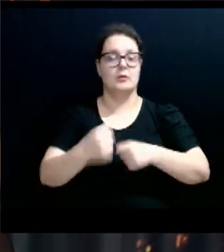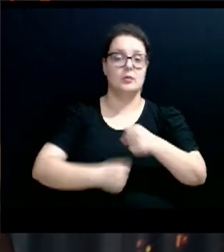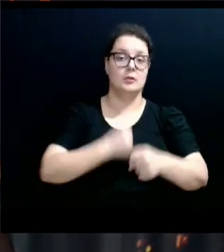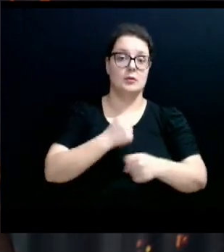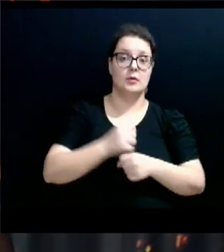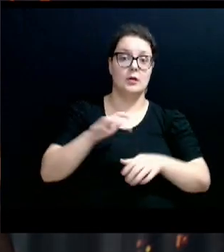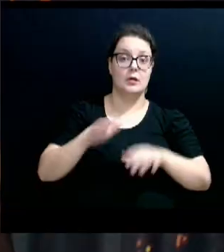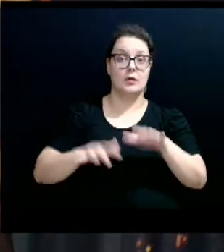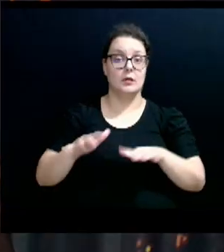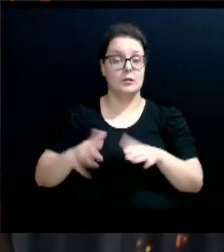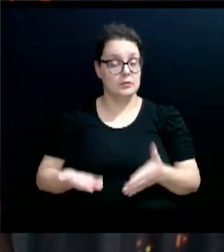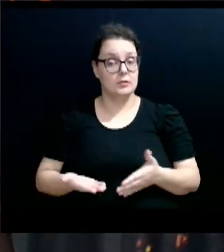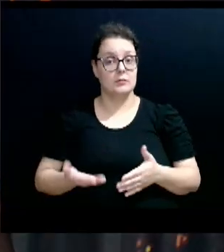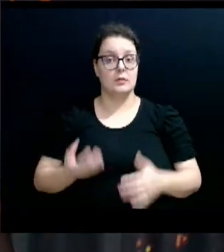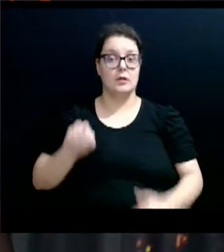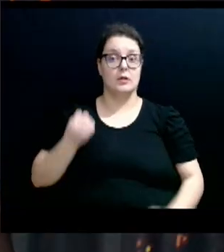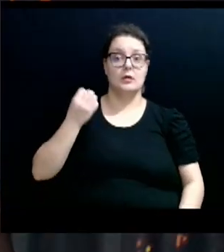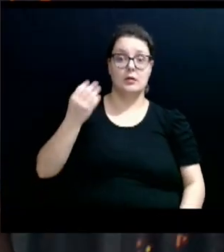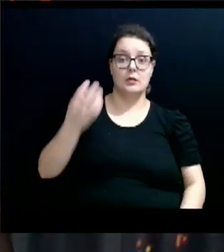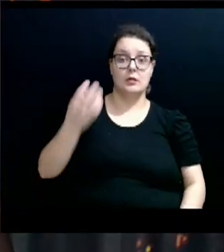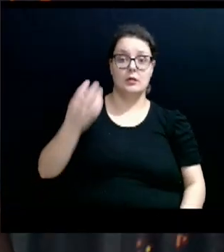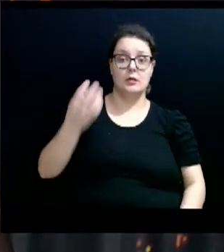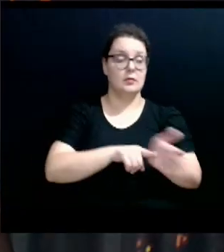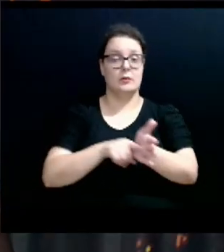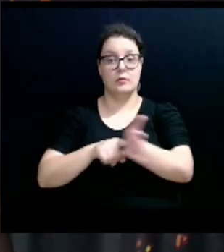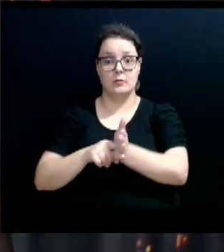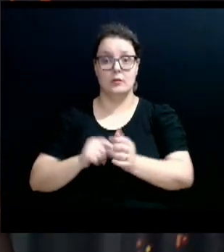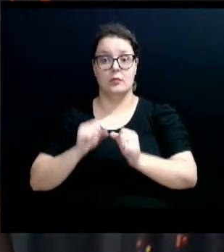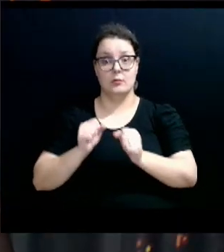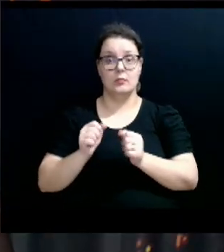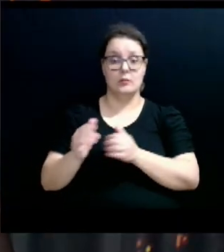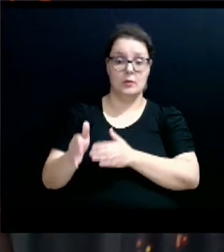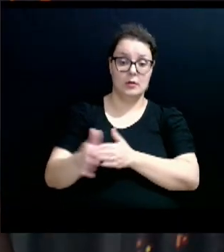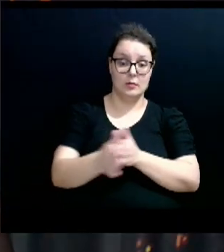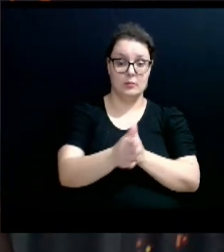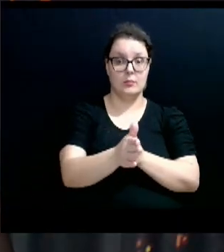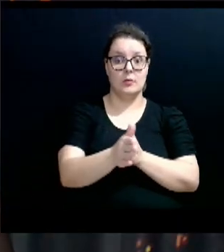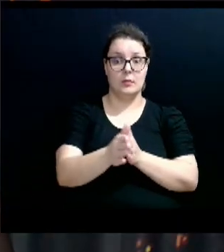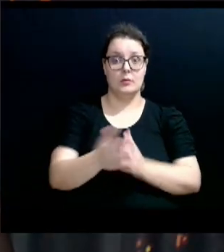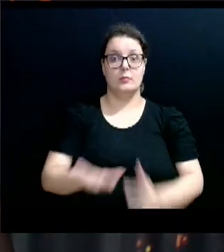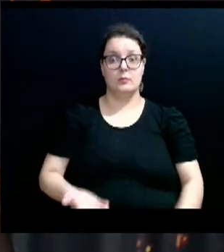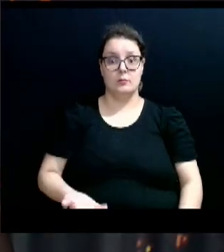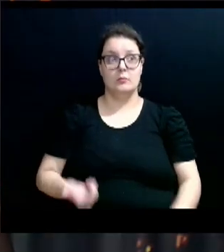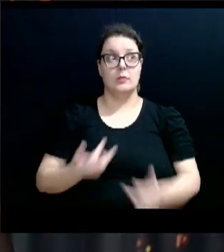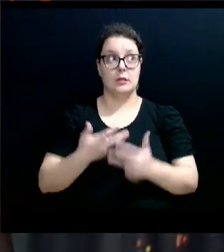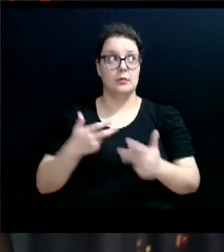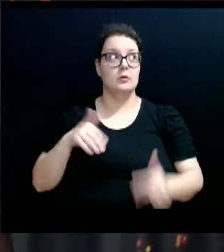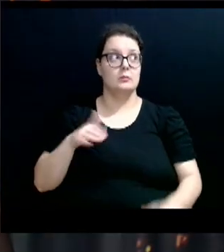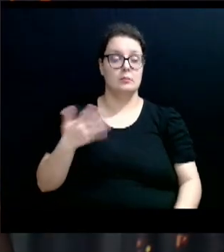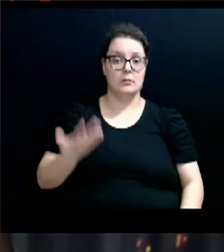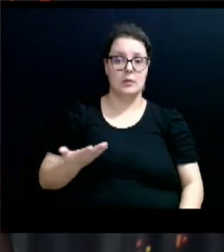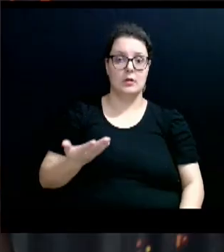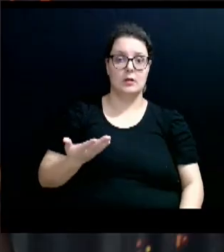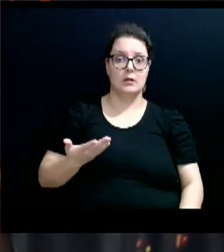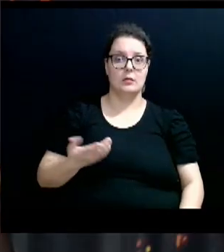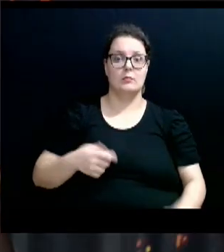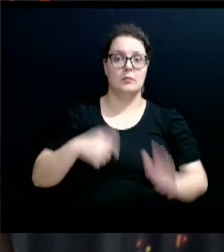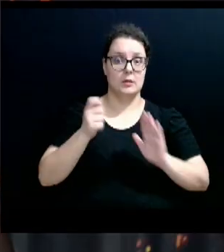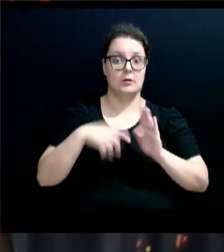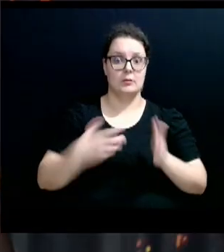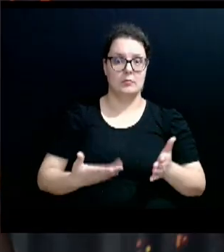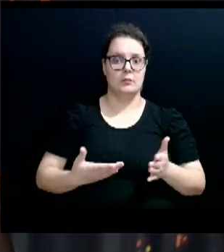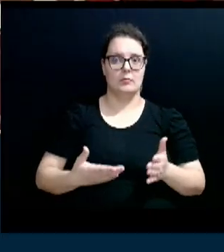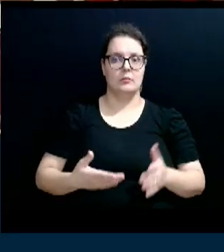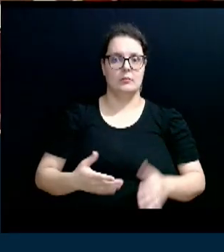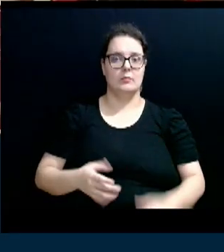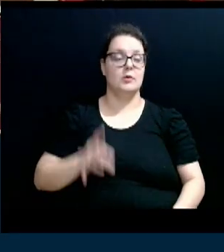a viagem, a pesquisa, elas possam ser uma bússola para algo mais mais assinado, assim, sabe? Mais autêntico. Olha só,